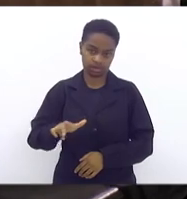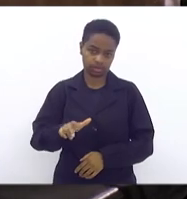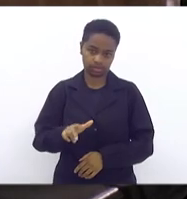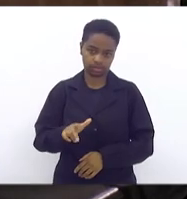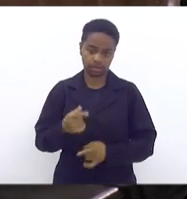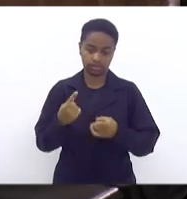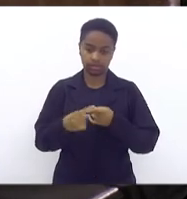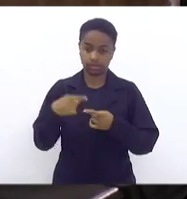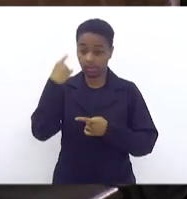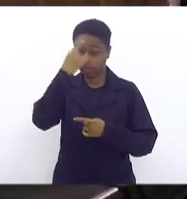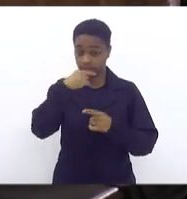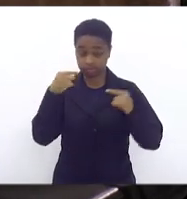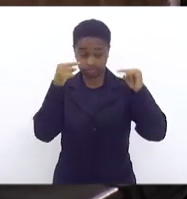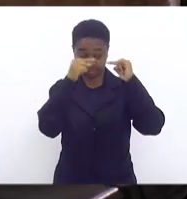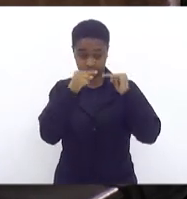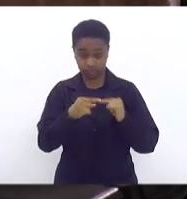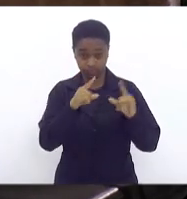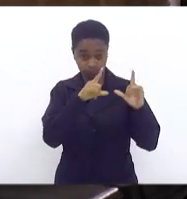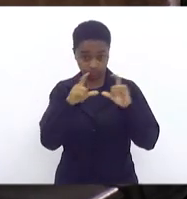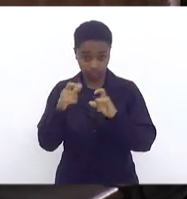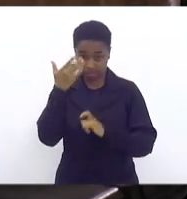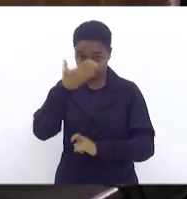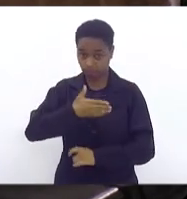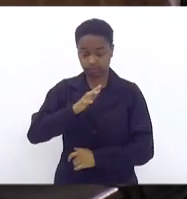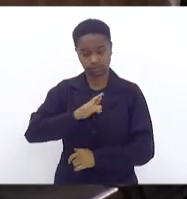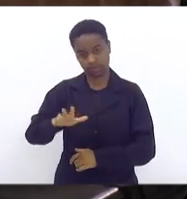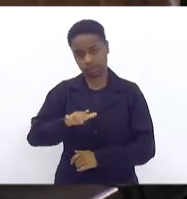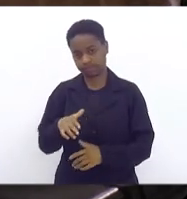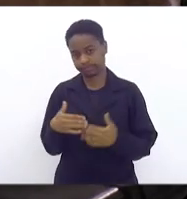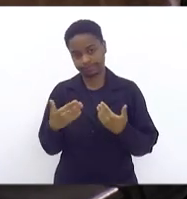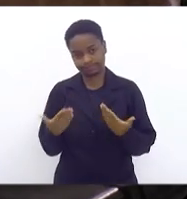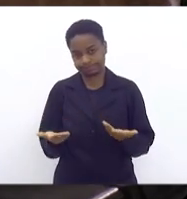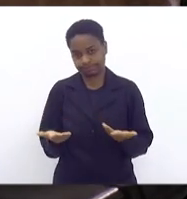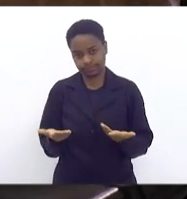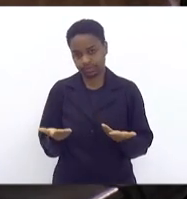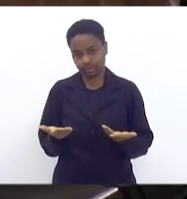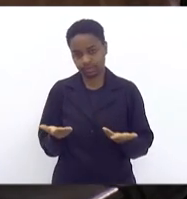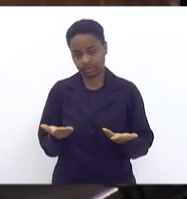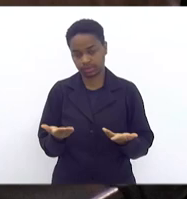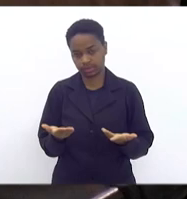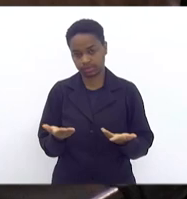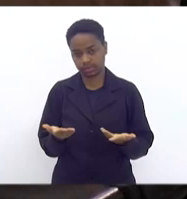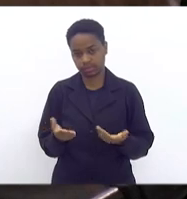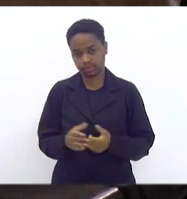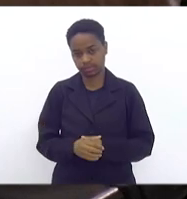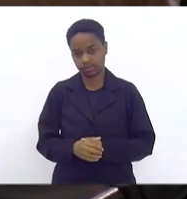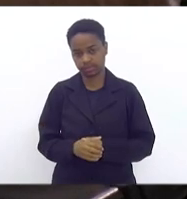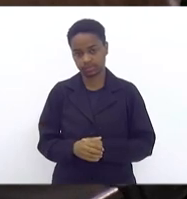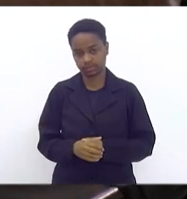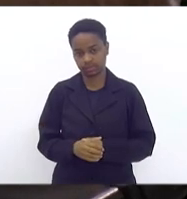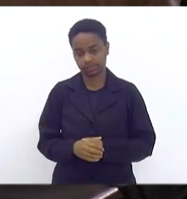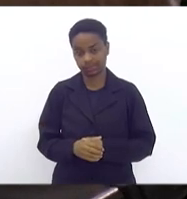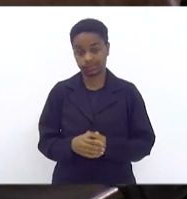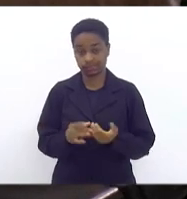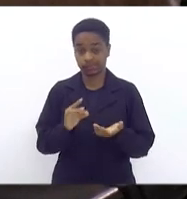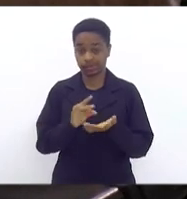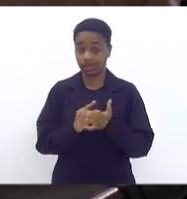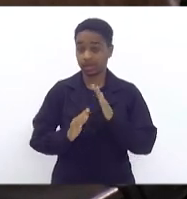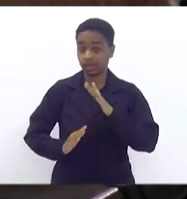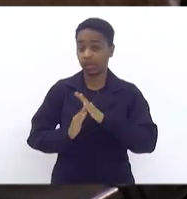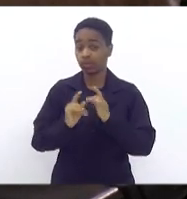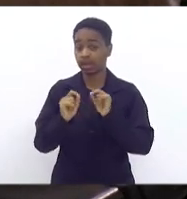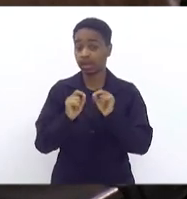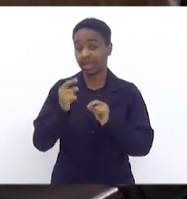de um reconhecimento fotográfico não é nem prova então ela ela ela ela é no máximo Como eu disse uma